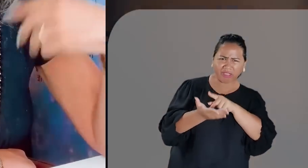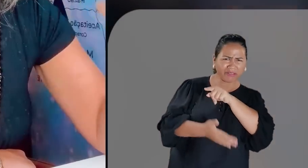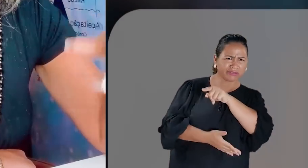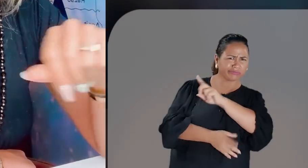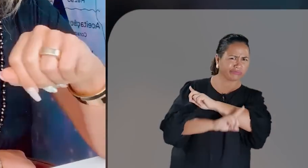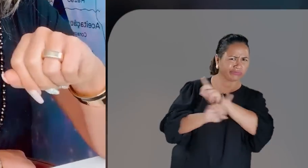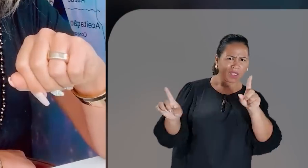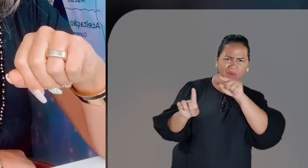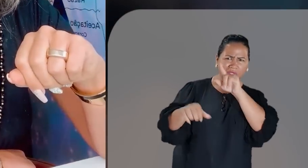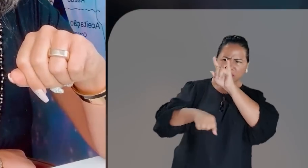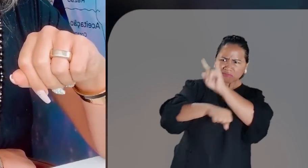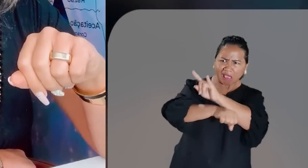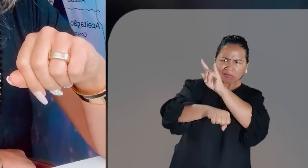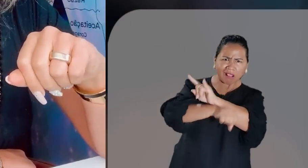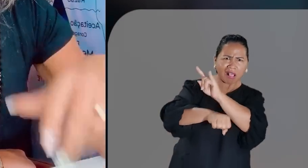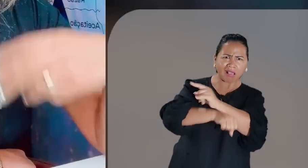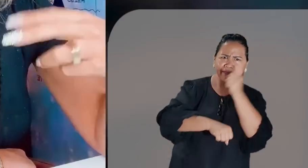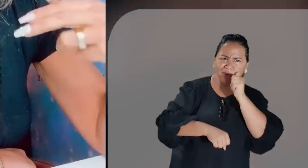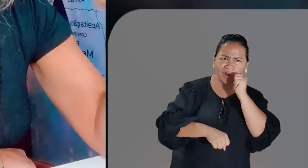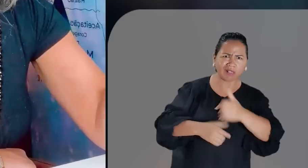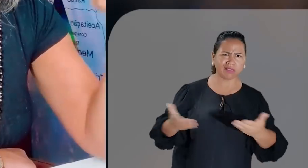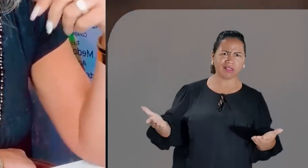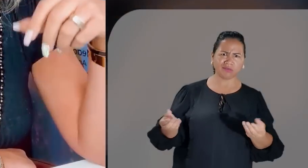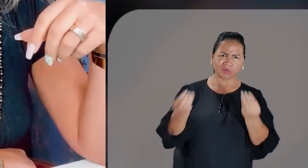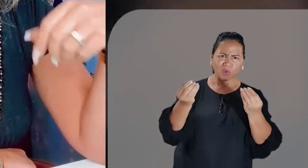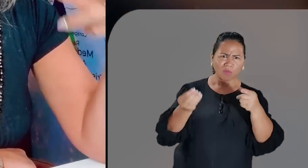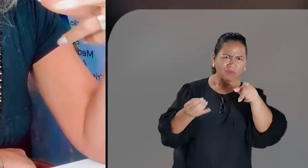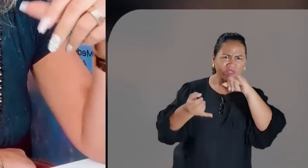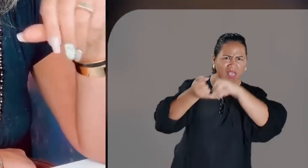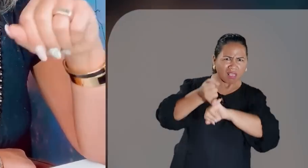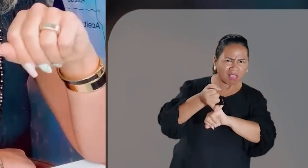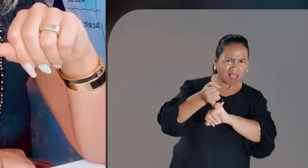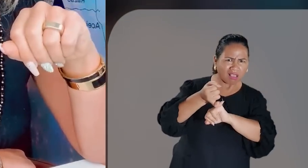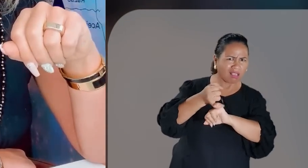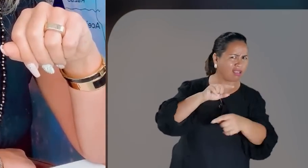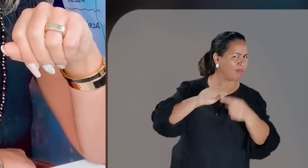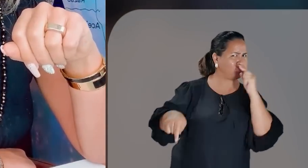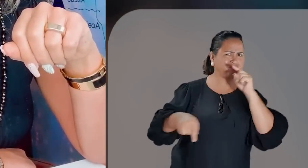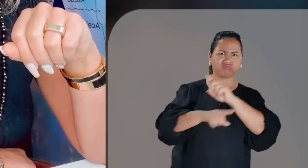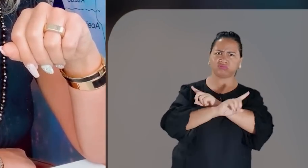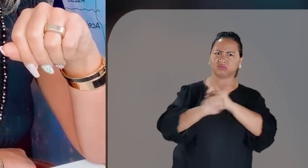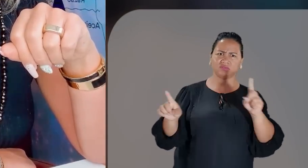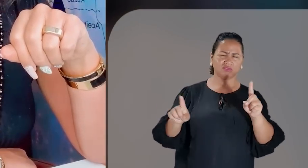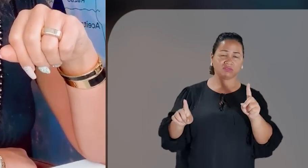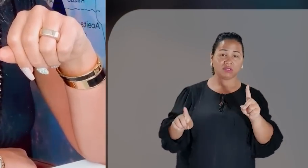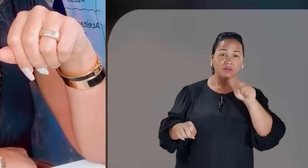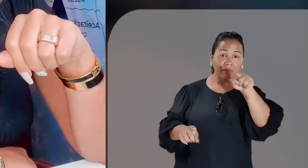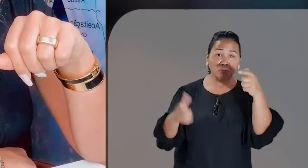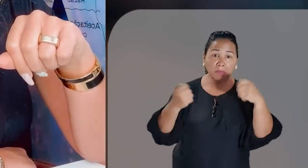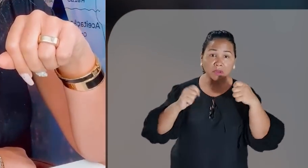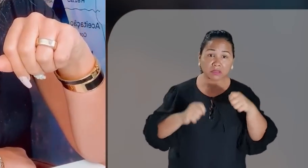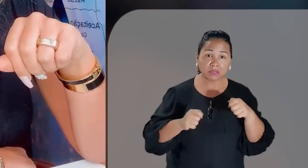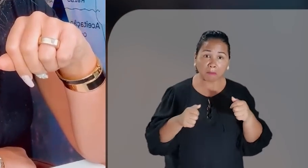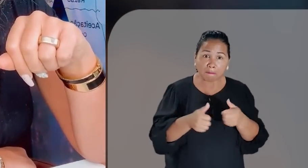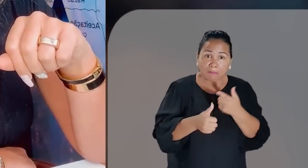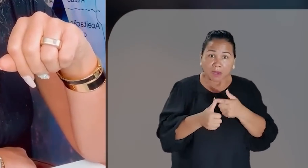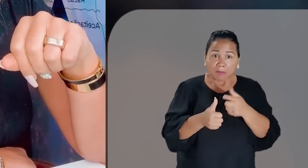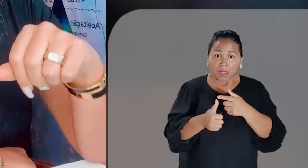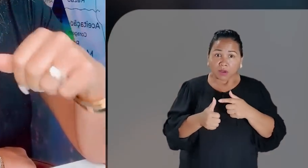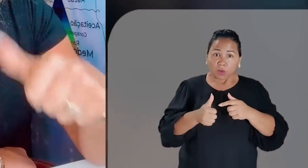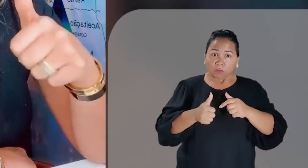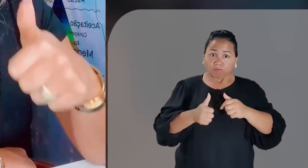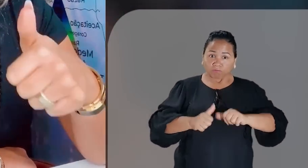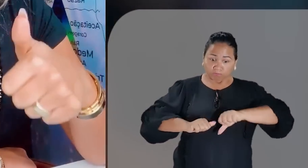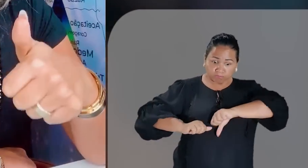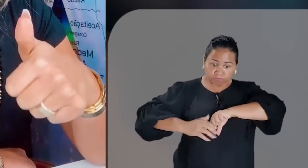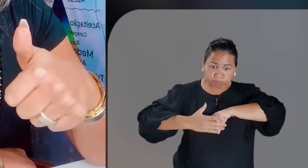ser homem comigo agora? Não, eu sou muito mulher pra dizer que você é um banana. Mas se você não tem